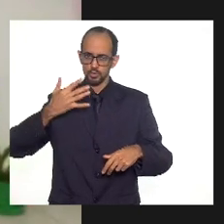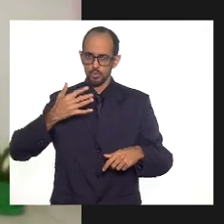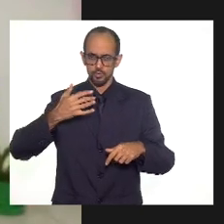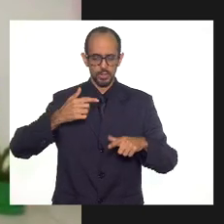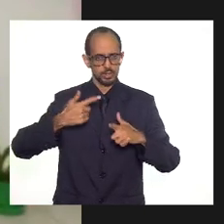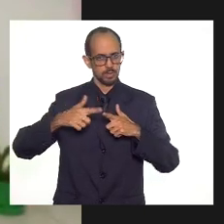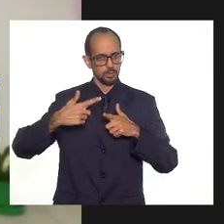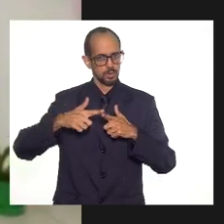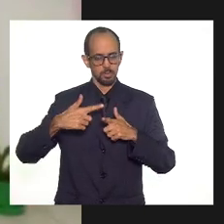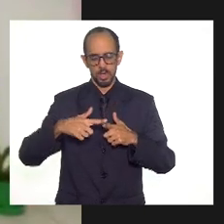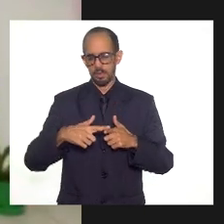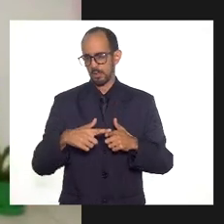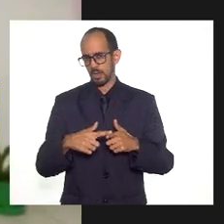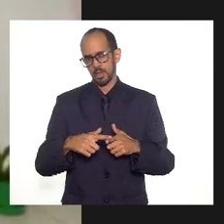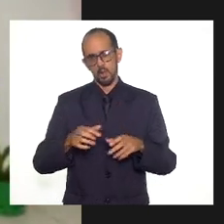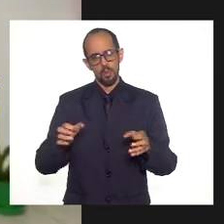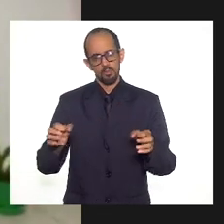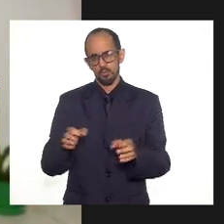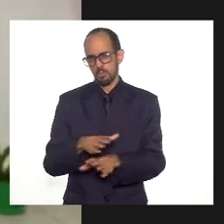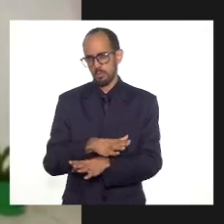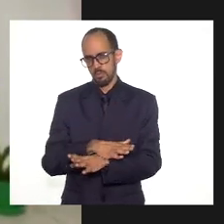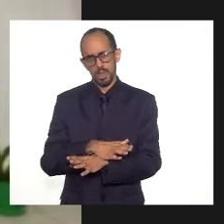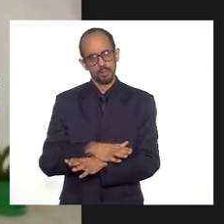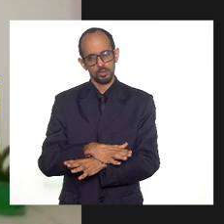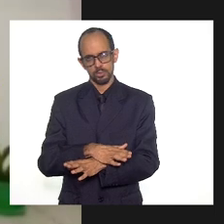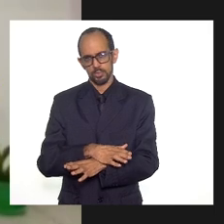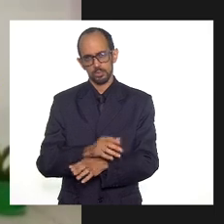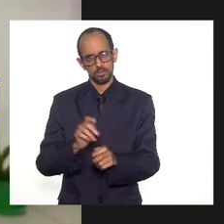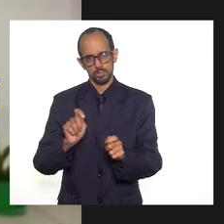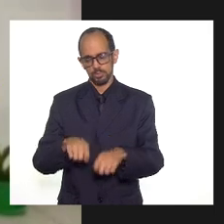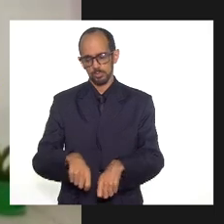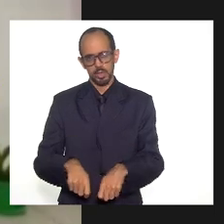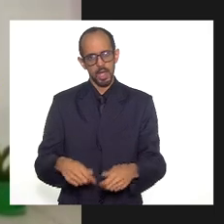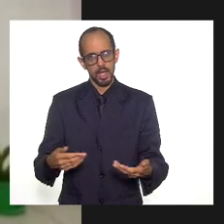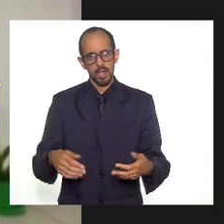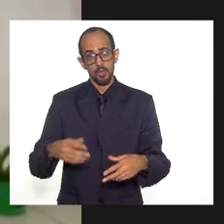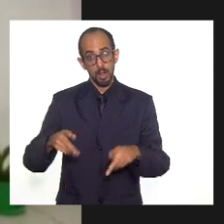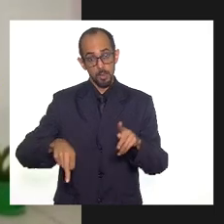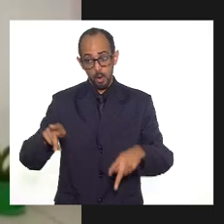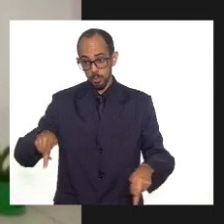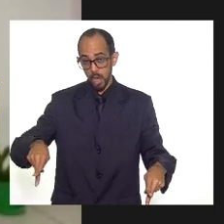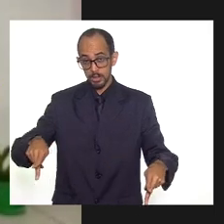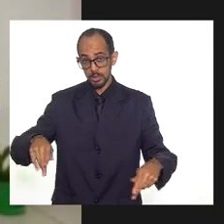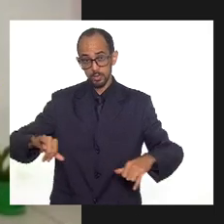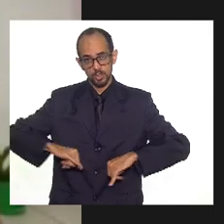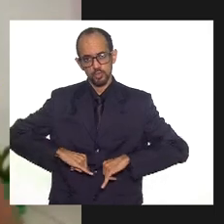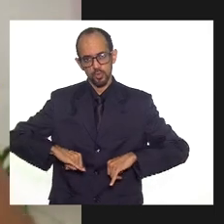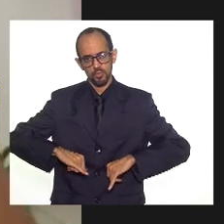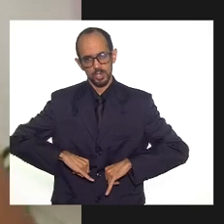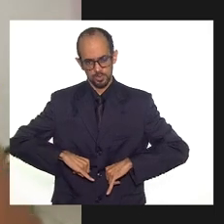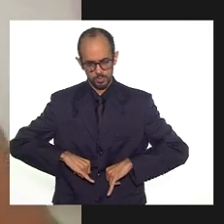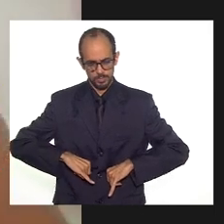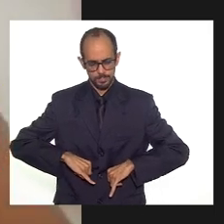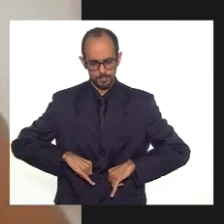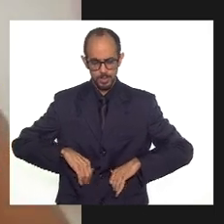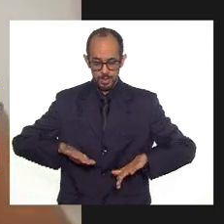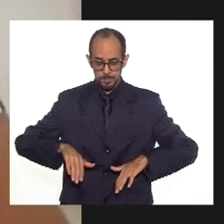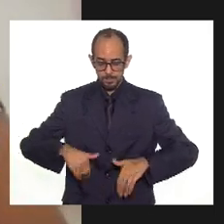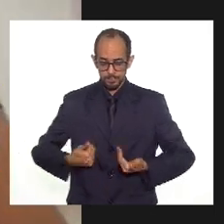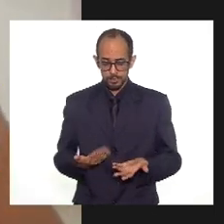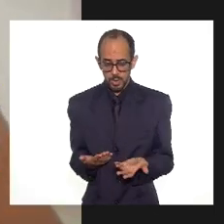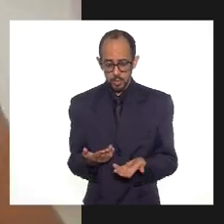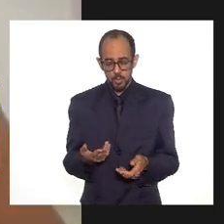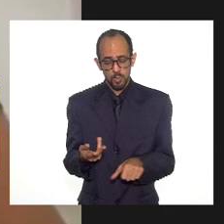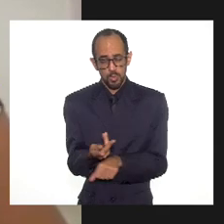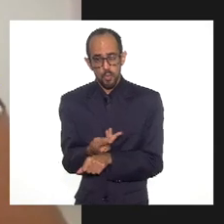dessa situação completa de desalento que hoje a nossa população está colocada. Então, buscar saídas,